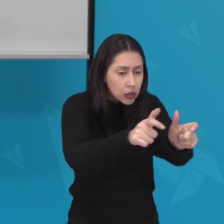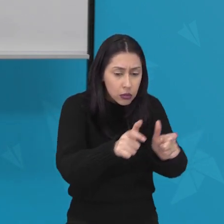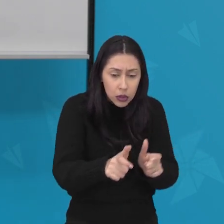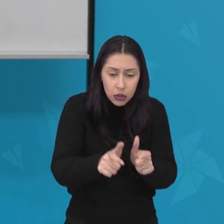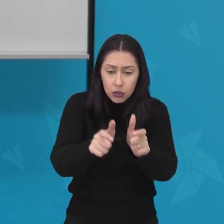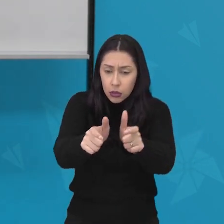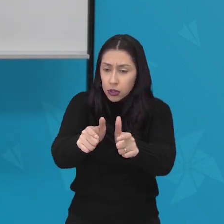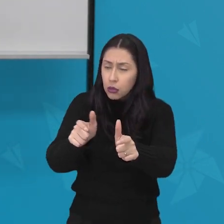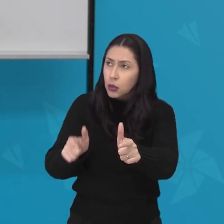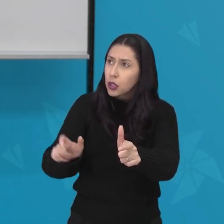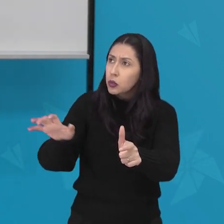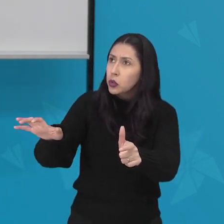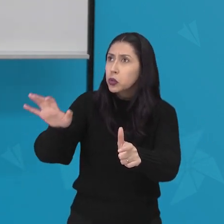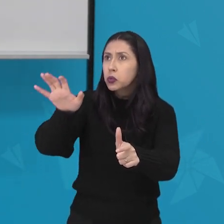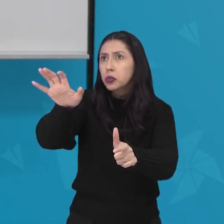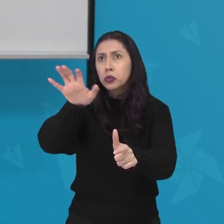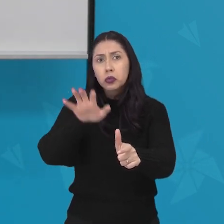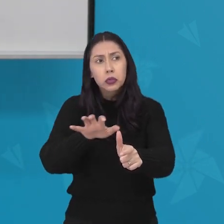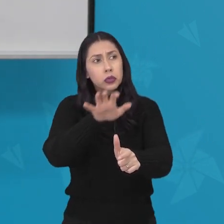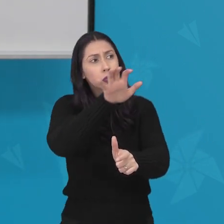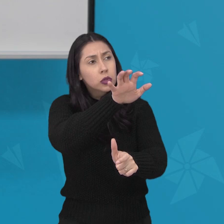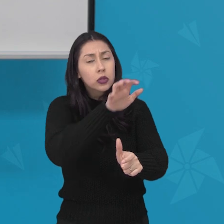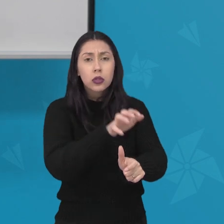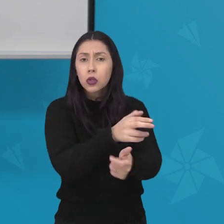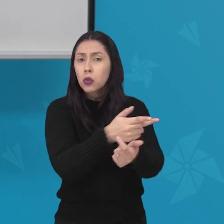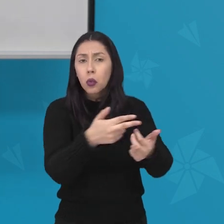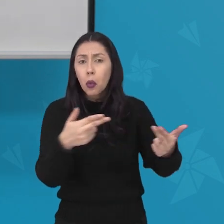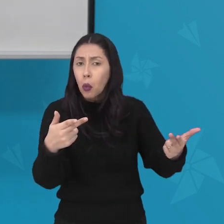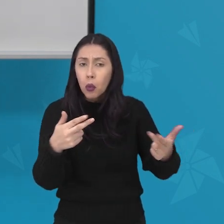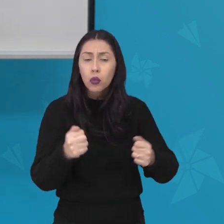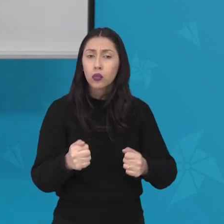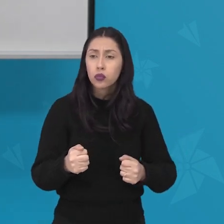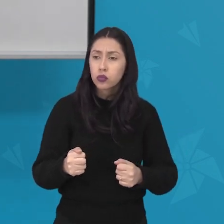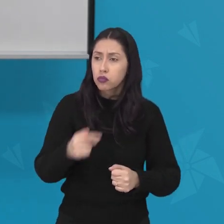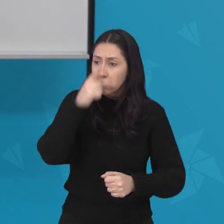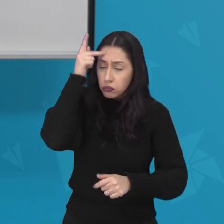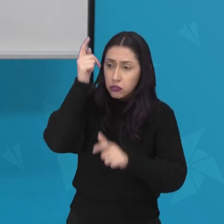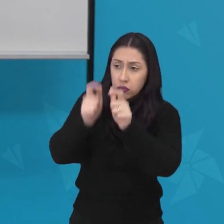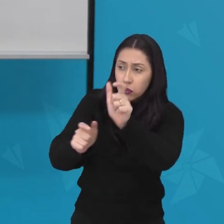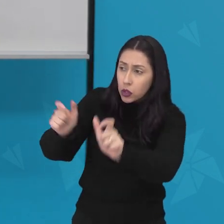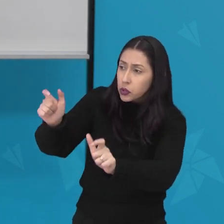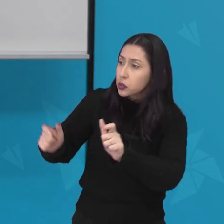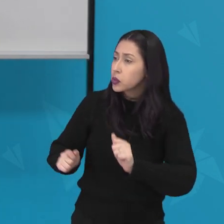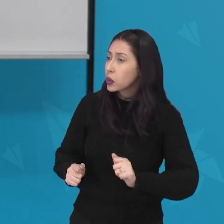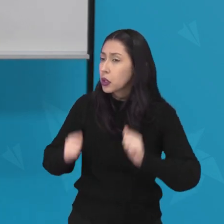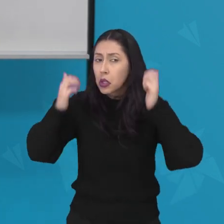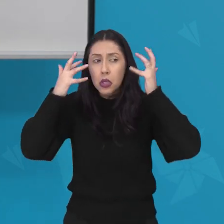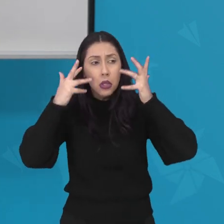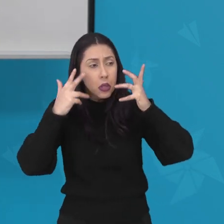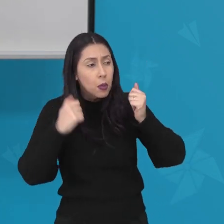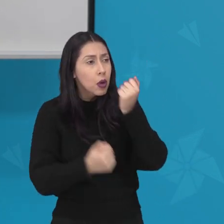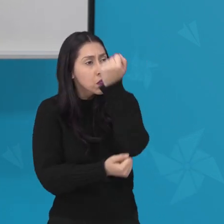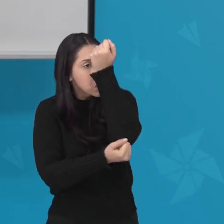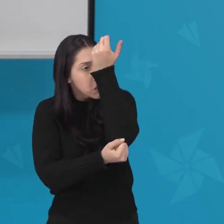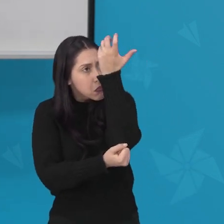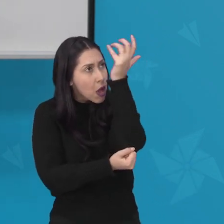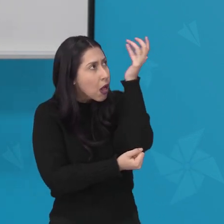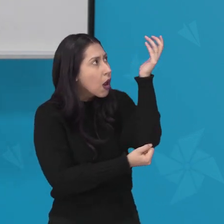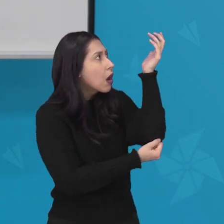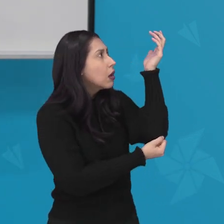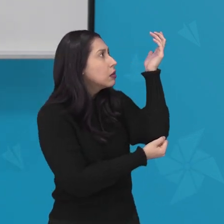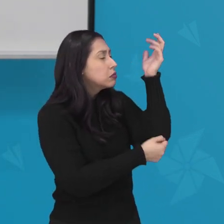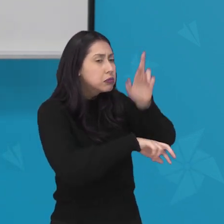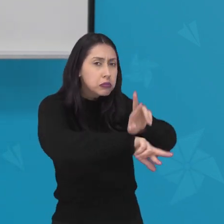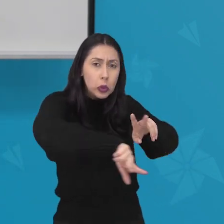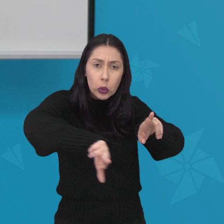nossa volta, as coisas e os seres que nós observamos na natureza e no espaço,